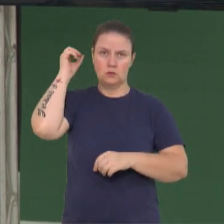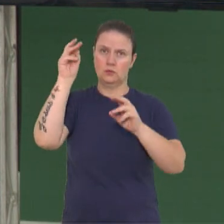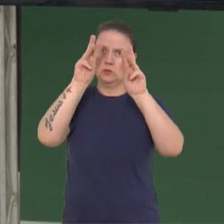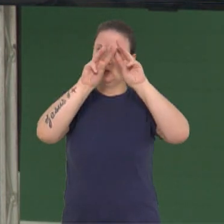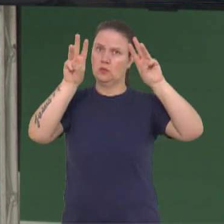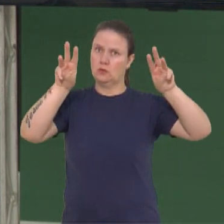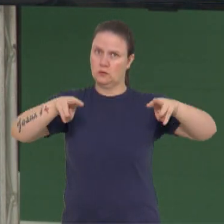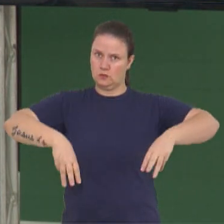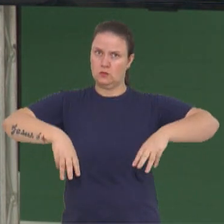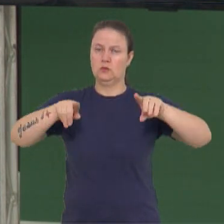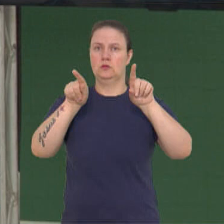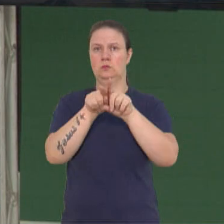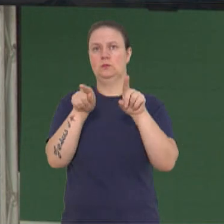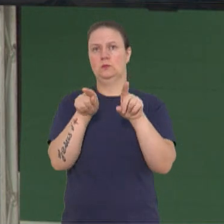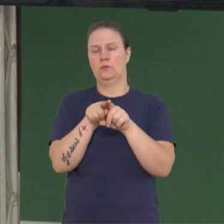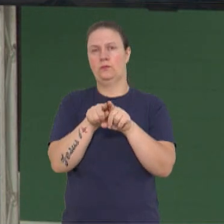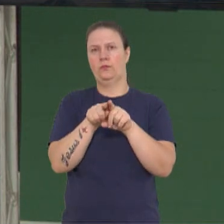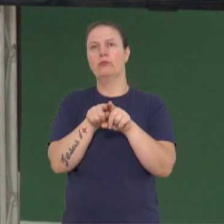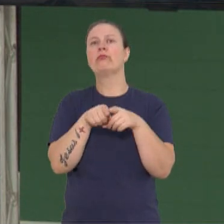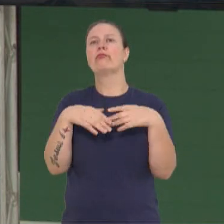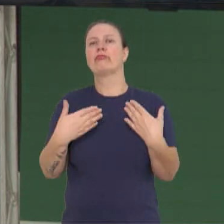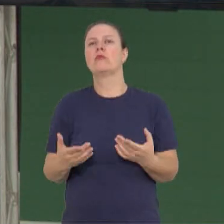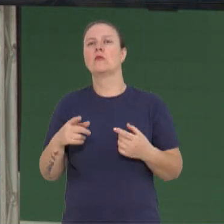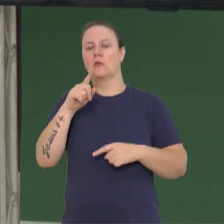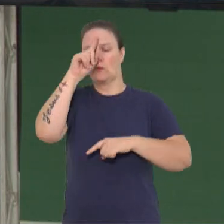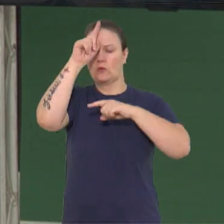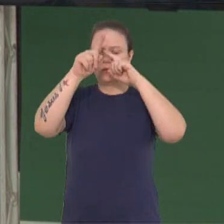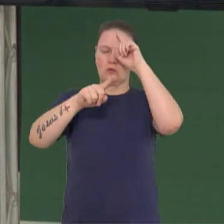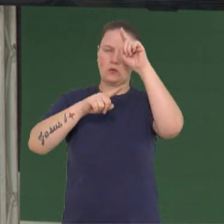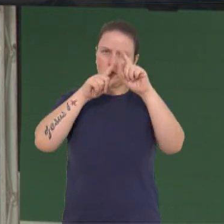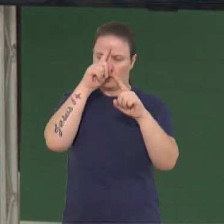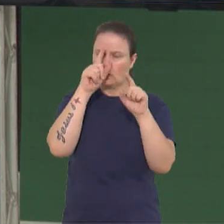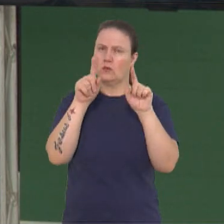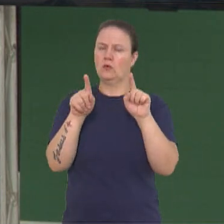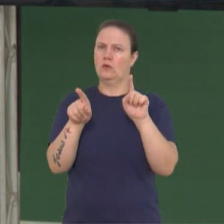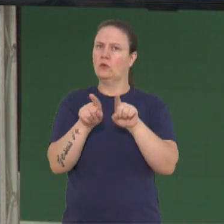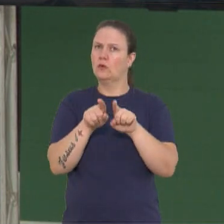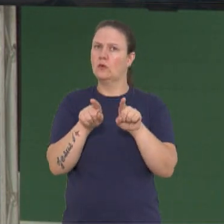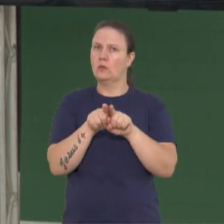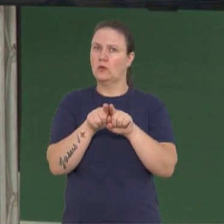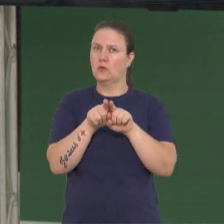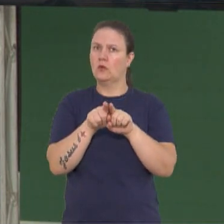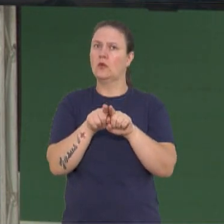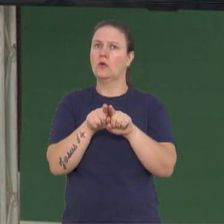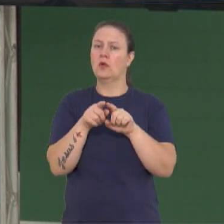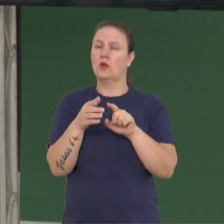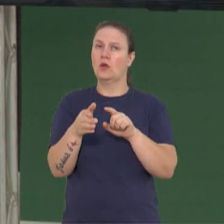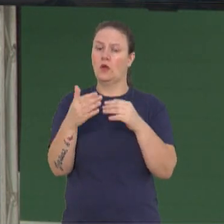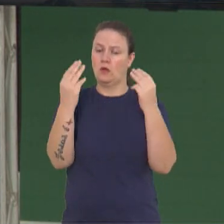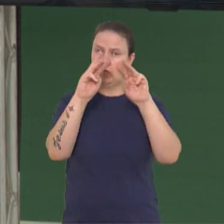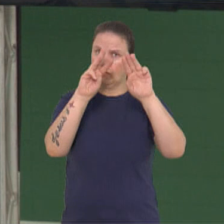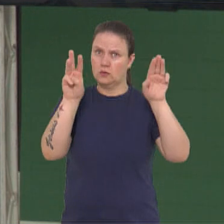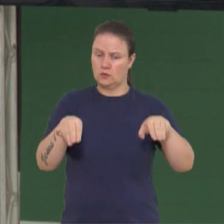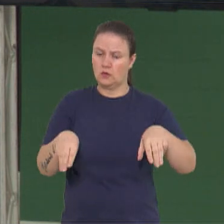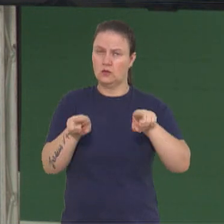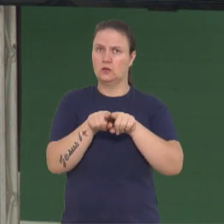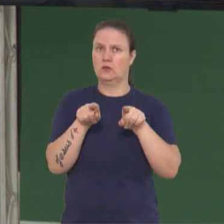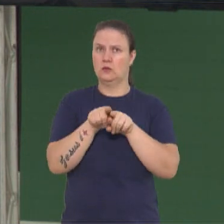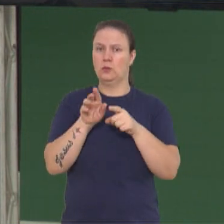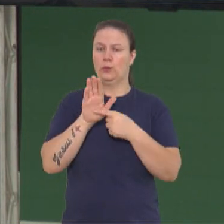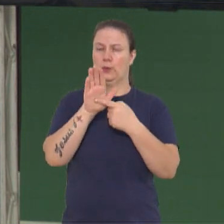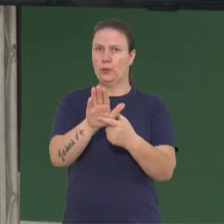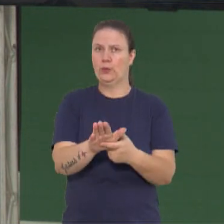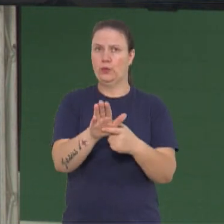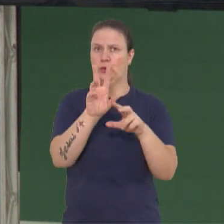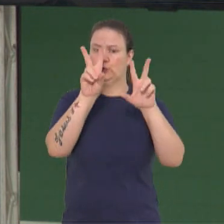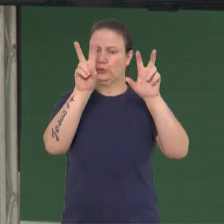principais aforismos de Heráclito, se ater às principais ideias do Heráclito. A Federal também colocou a doxografia e a crítica